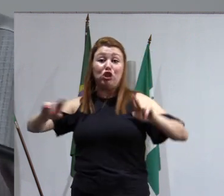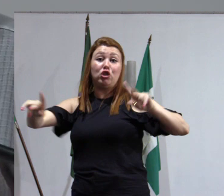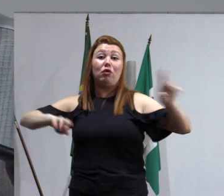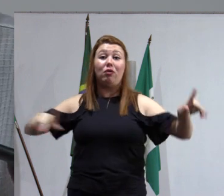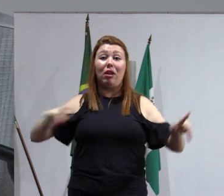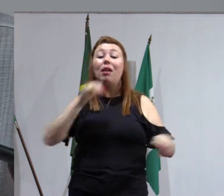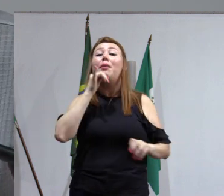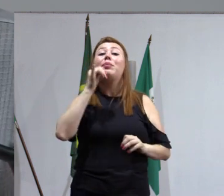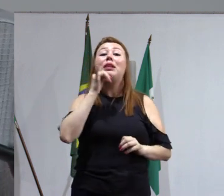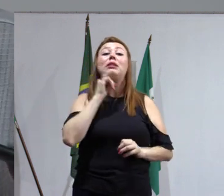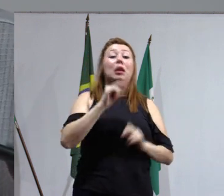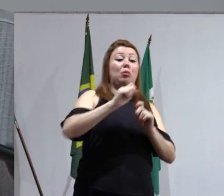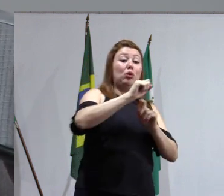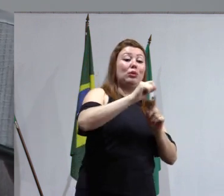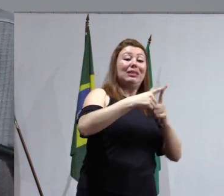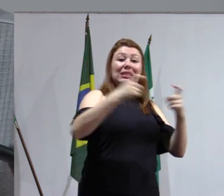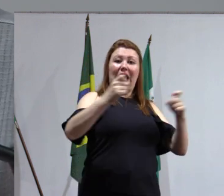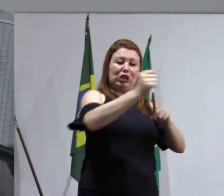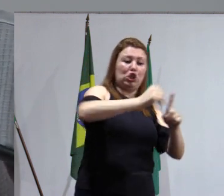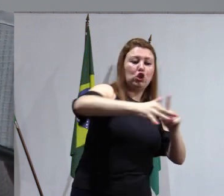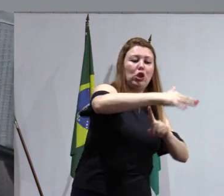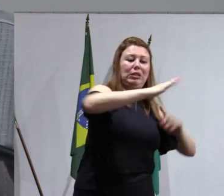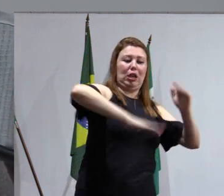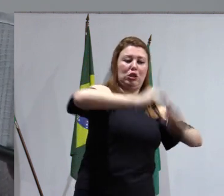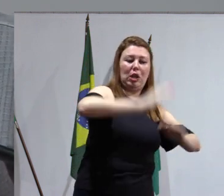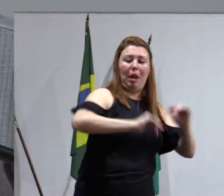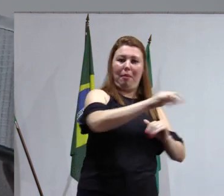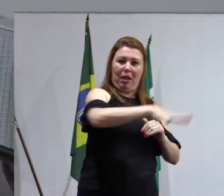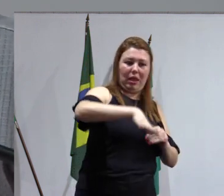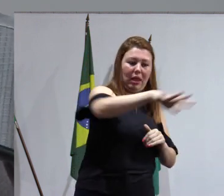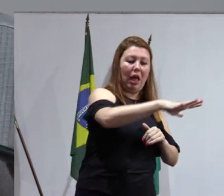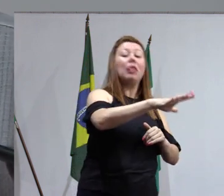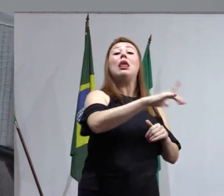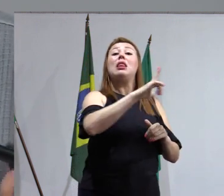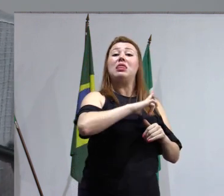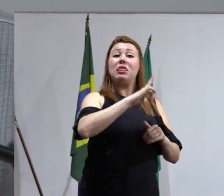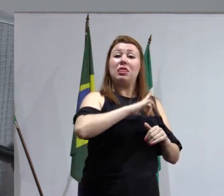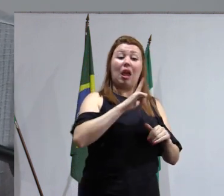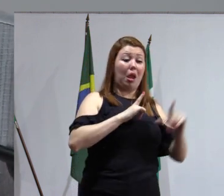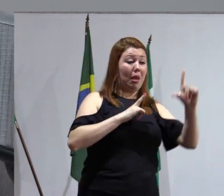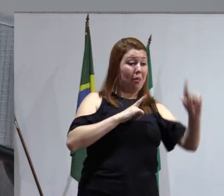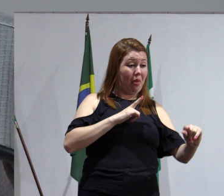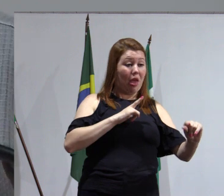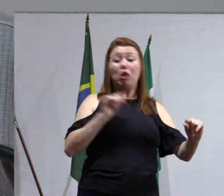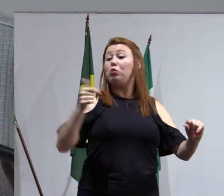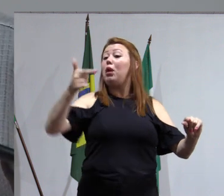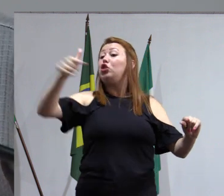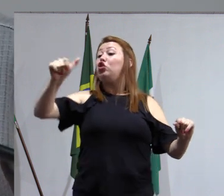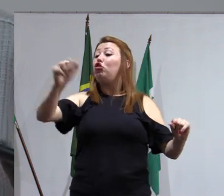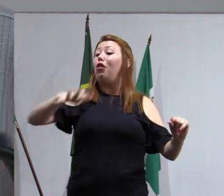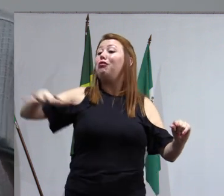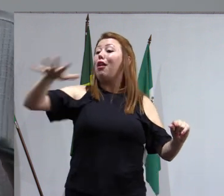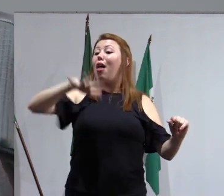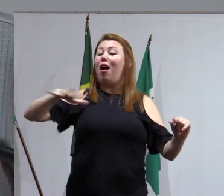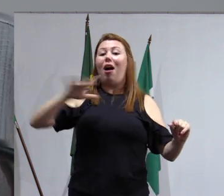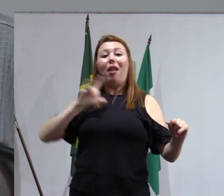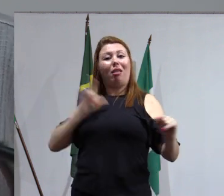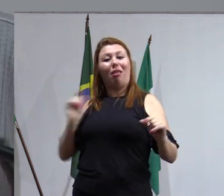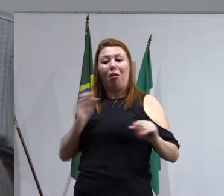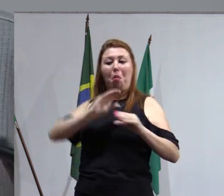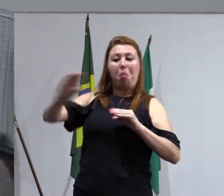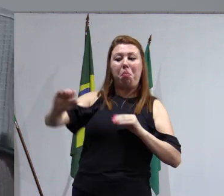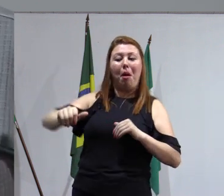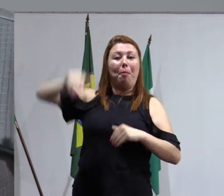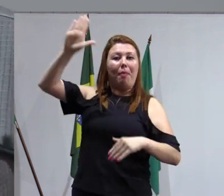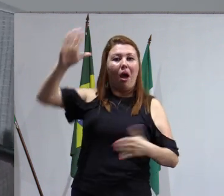o financiamento que outras áreas, não por demérito delas, mas cada uma tem a sua especificidade? Então, a SUFEPAR